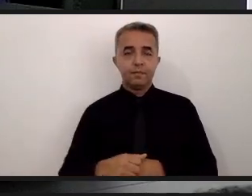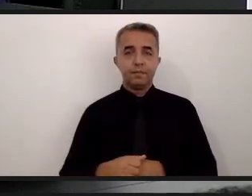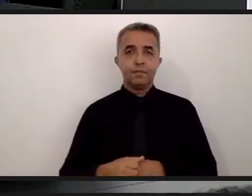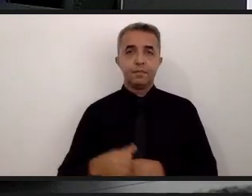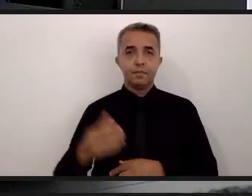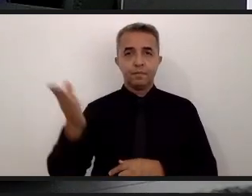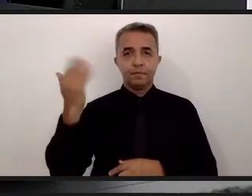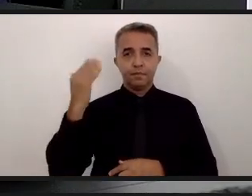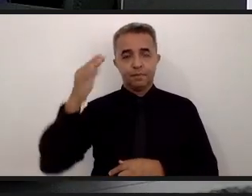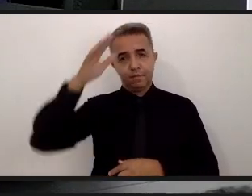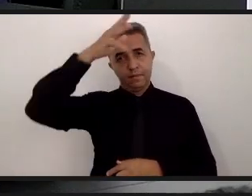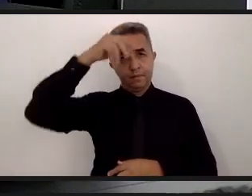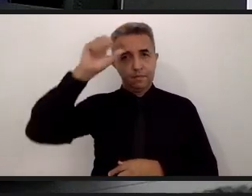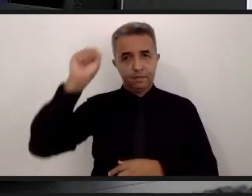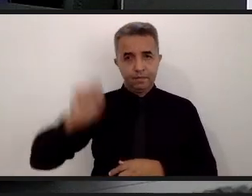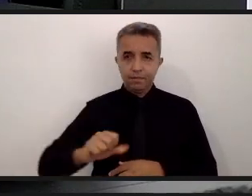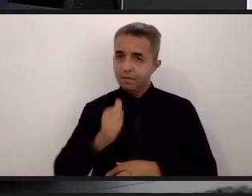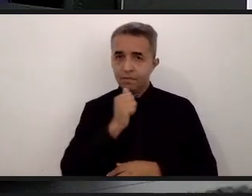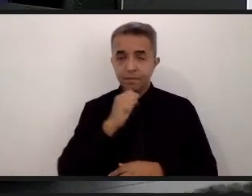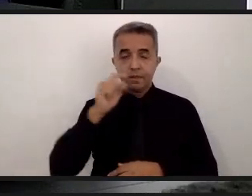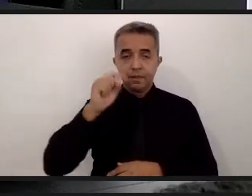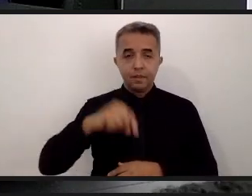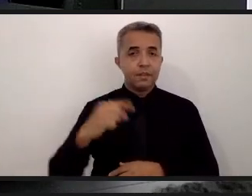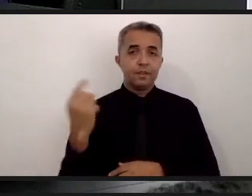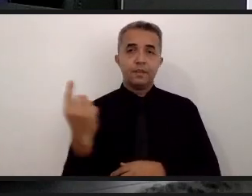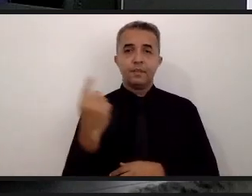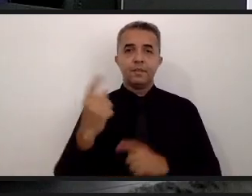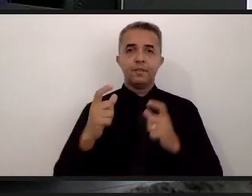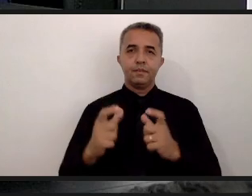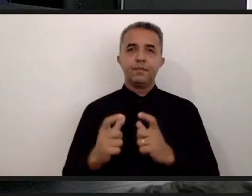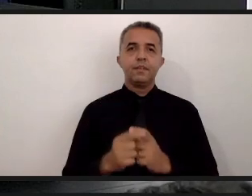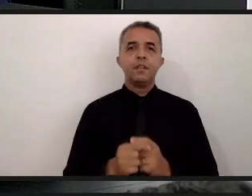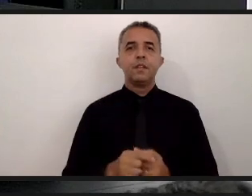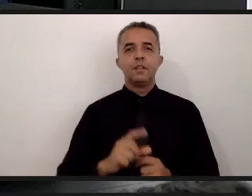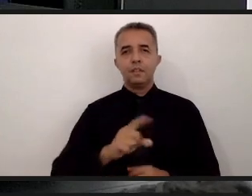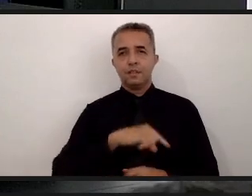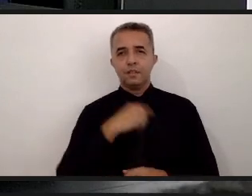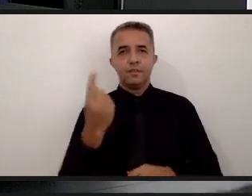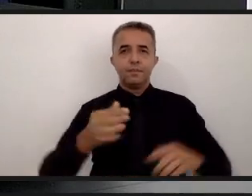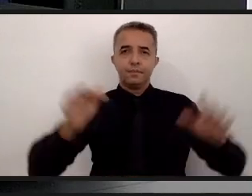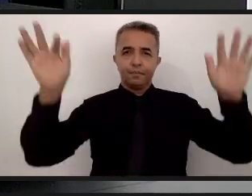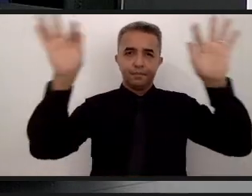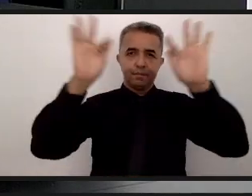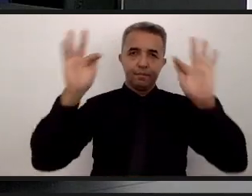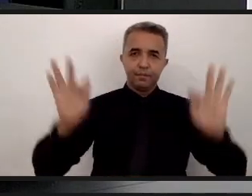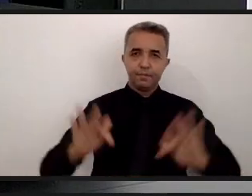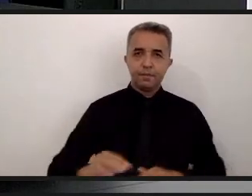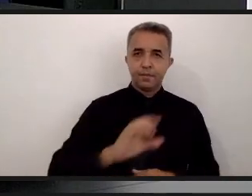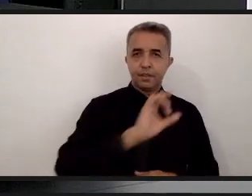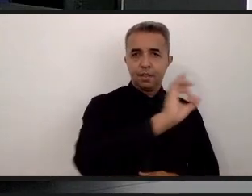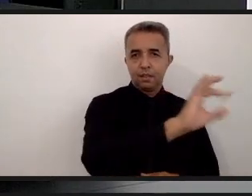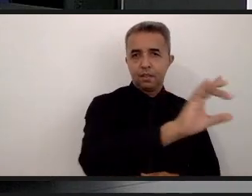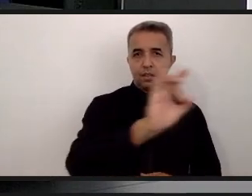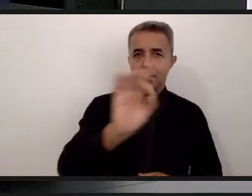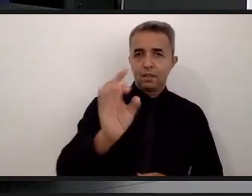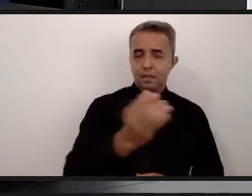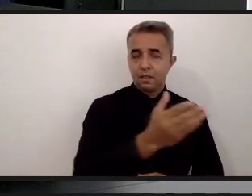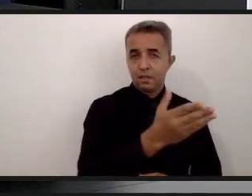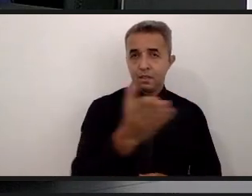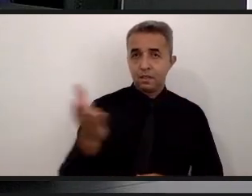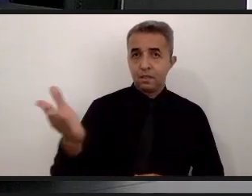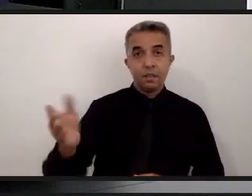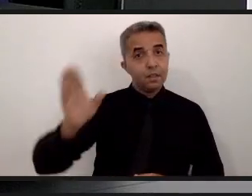para nós, é um momento de muita felicidade receber a cada um de vocês aqui, principalmente a vocês,